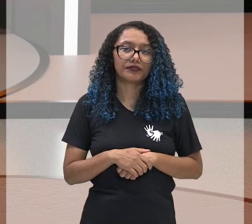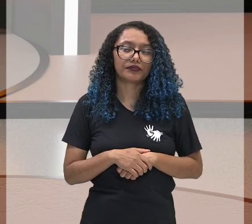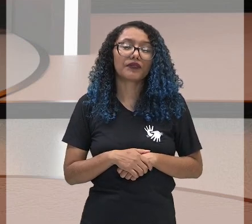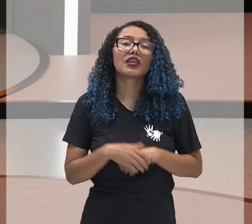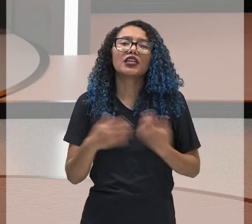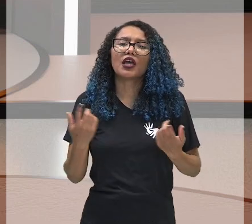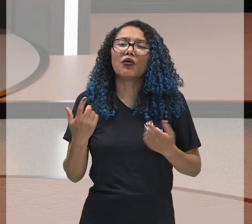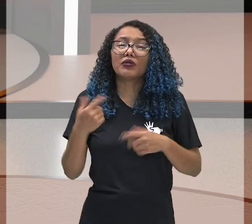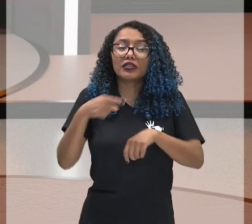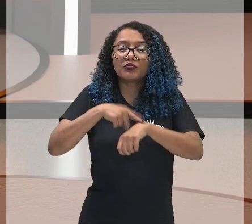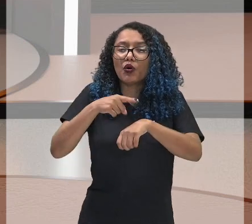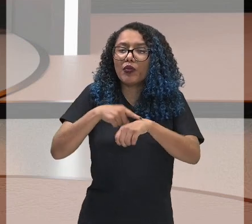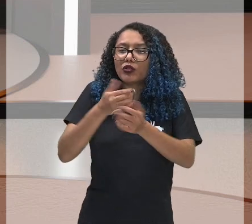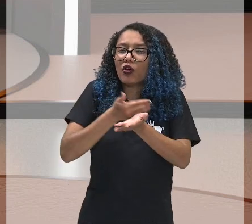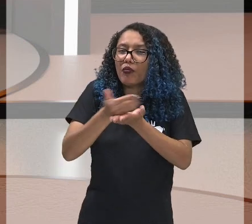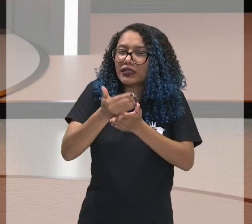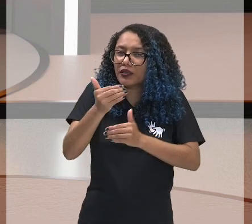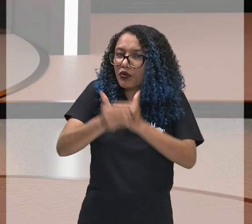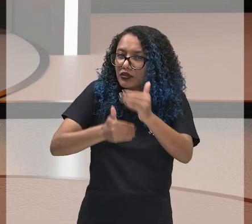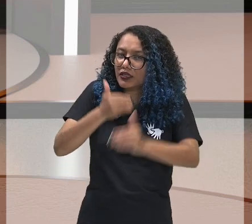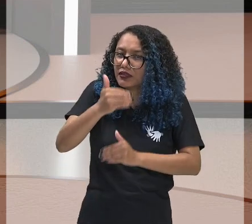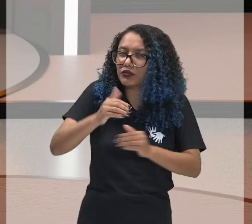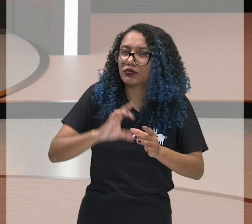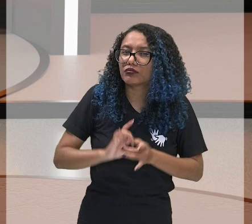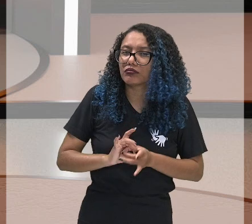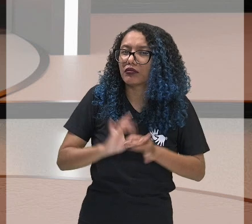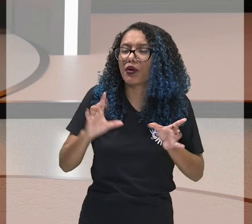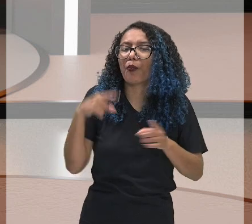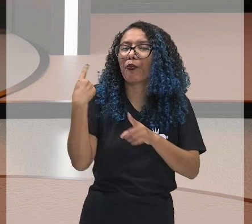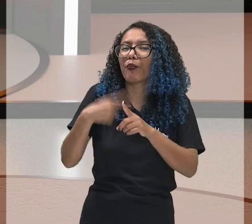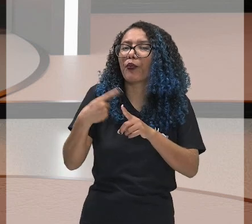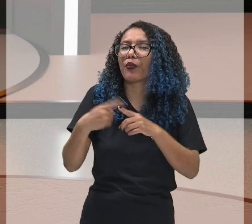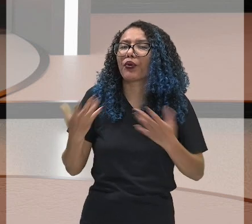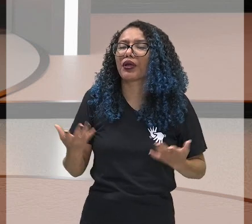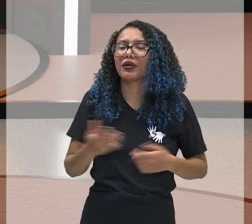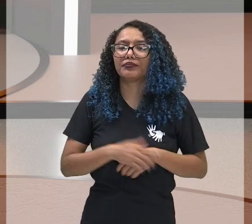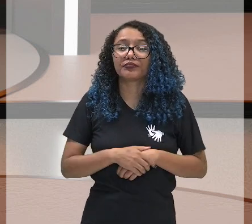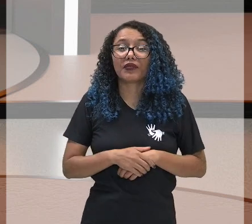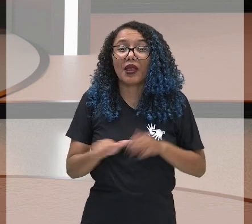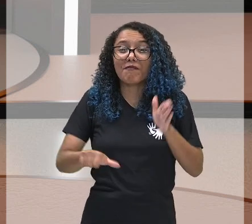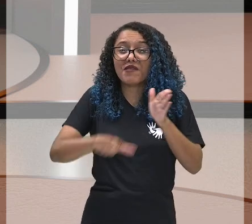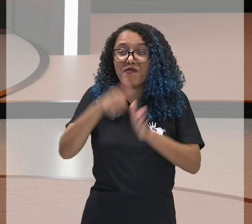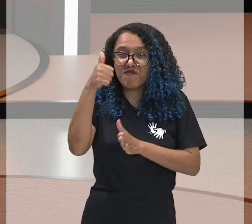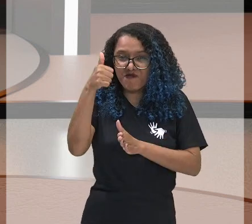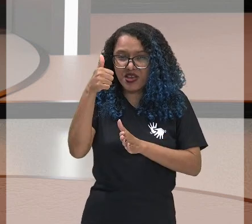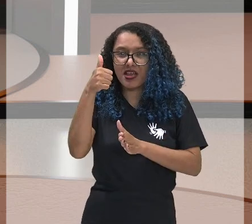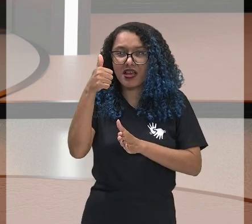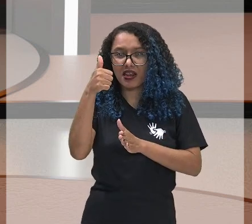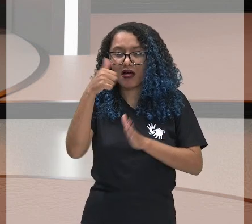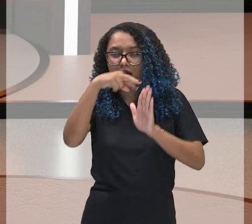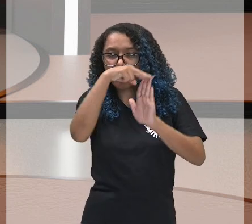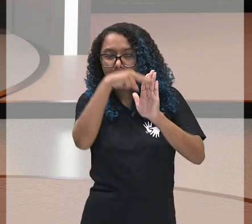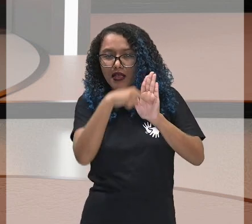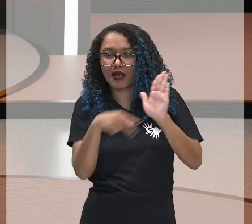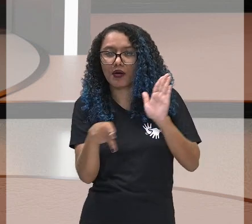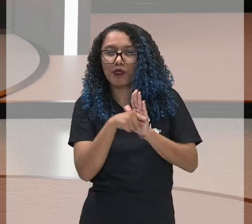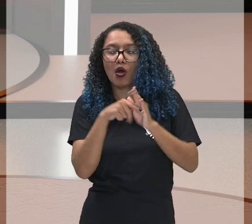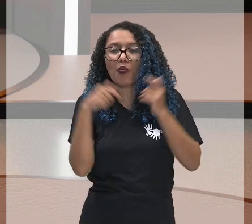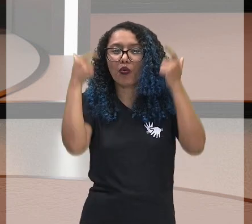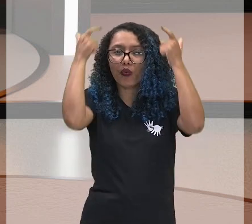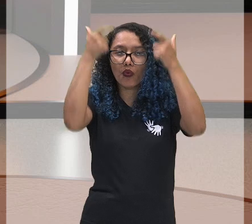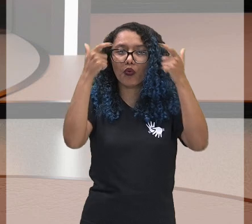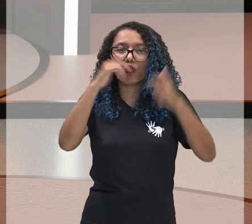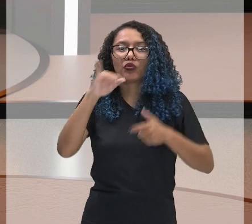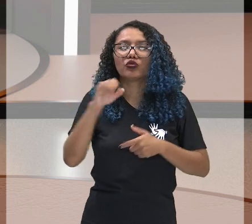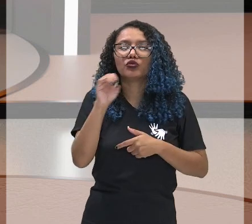de independência brasileira? Porque uma das primeiras atitudes do Dom João VI foi justamente, galera, decretar